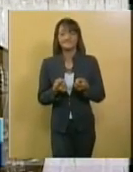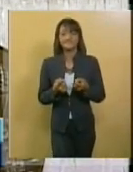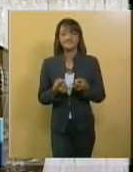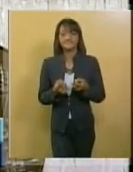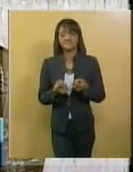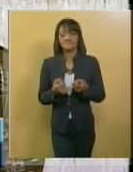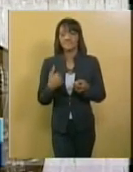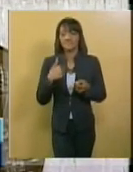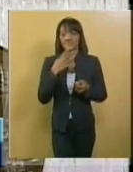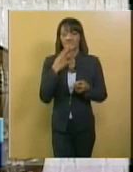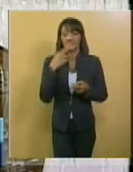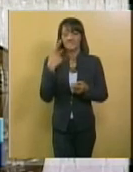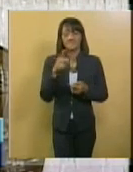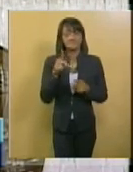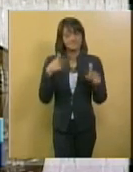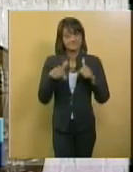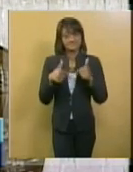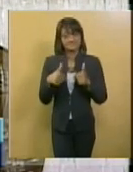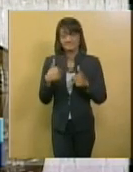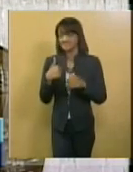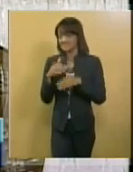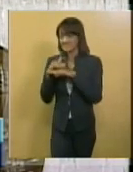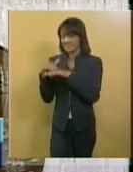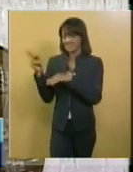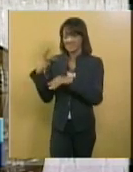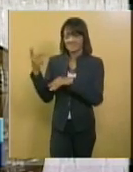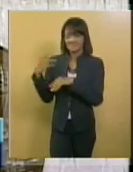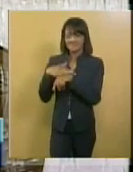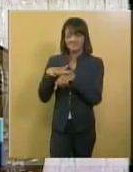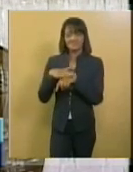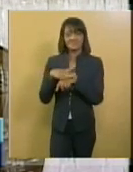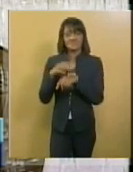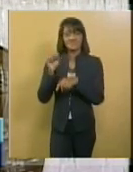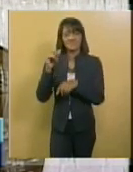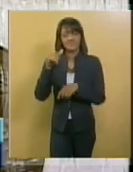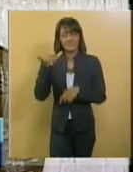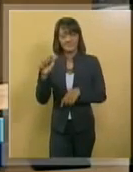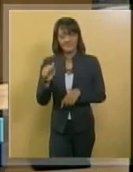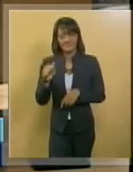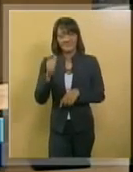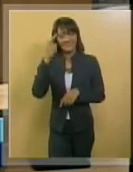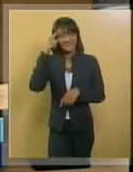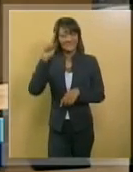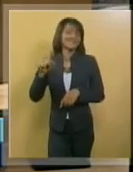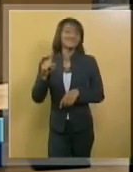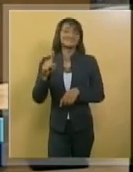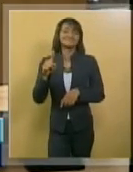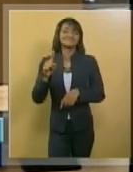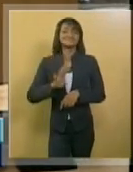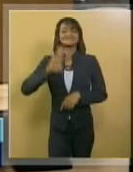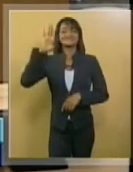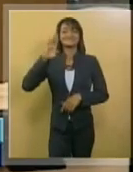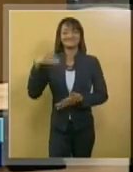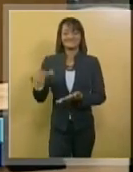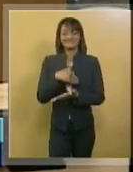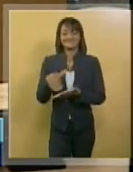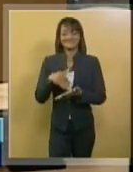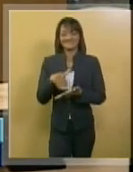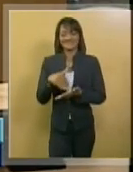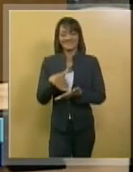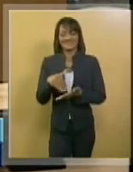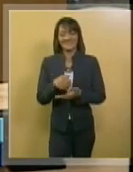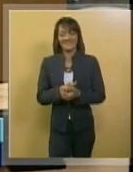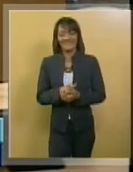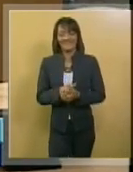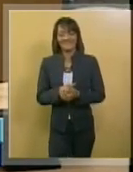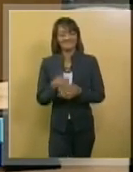eu conheço o seu trabalho, eu estava até comentando há pouco com a deputada Silvia, no meu primeiro dia de posse como secretária, 10 minutos, indo